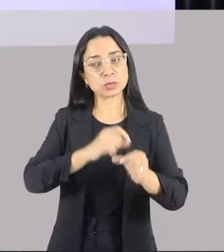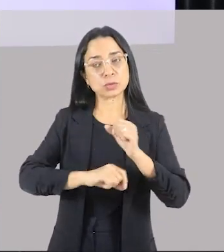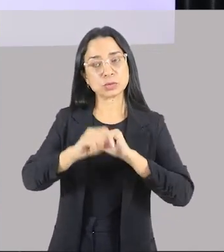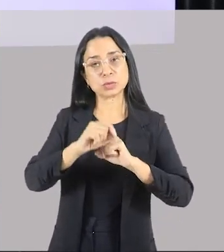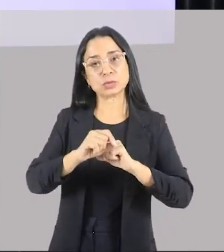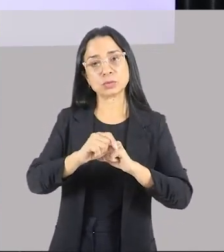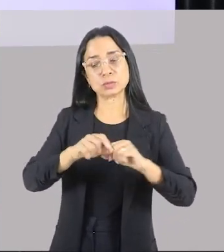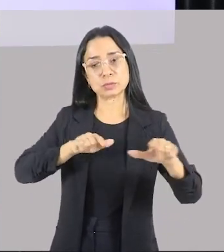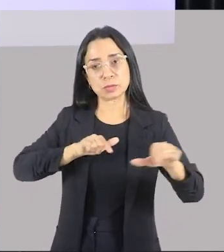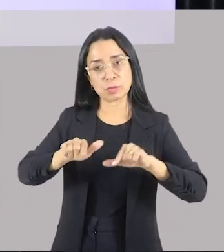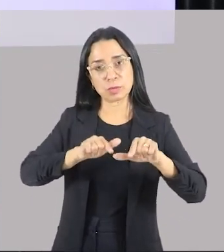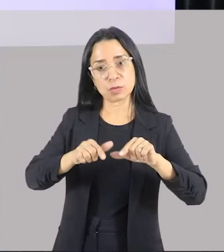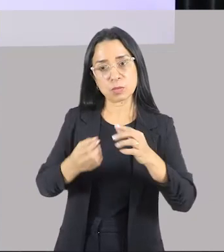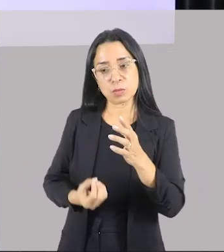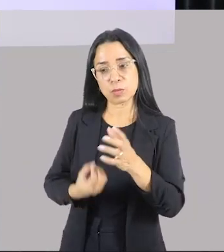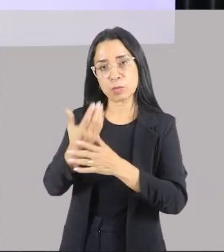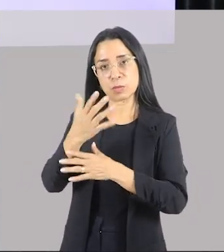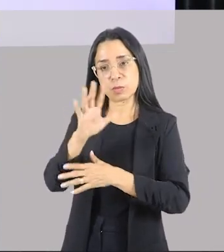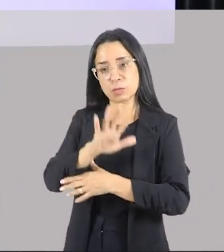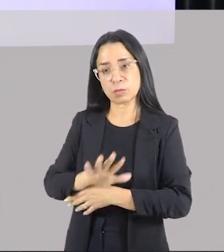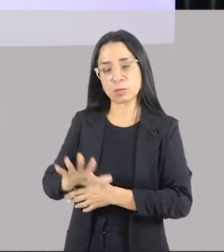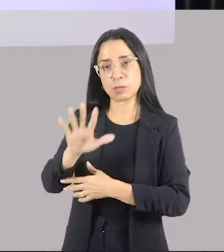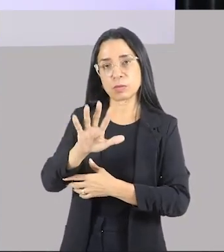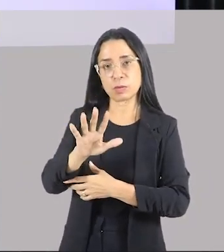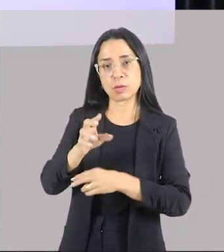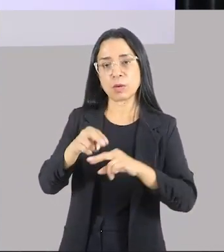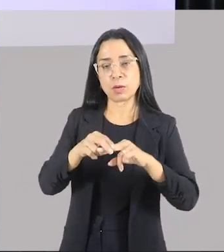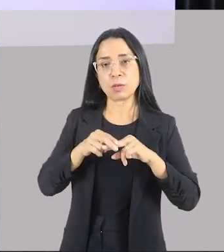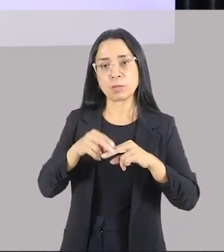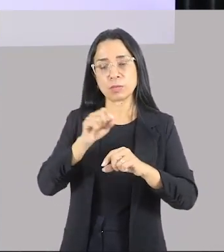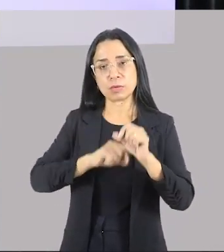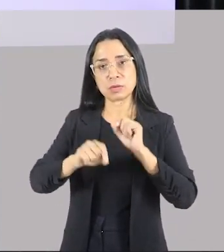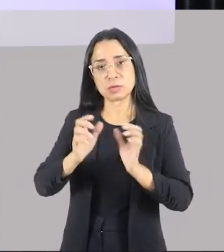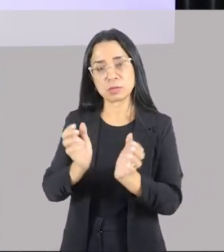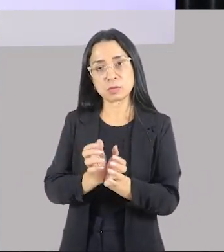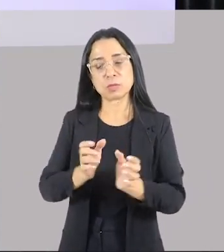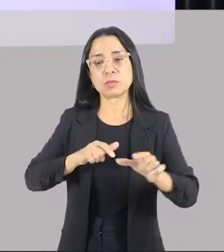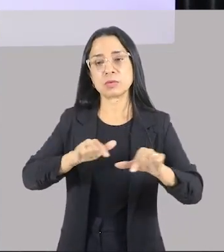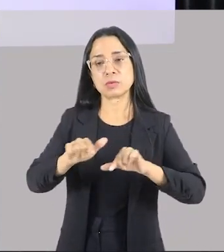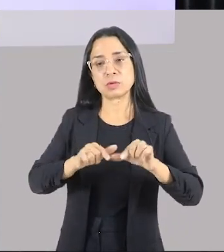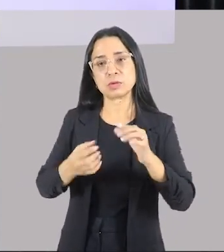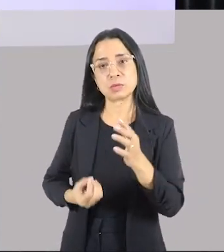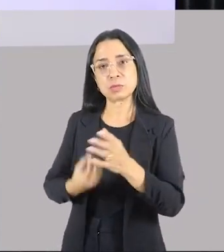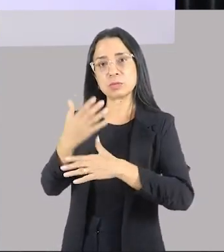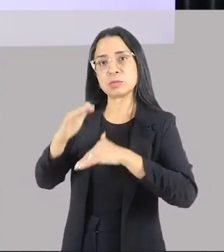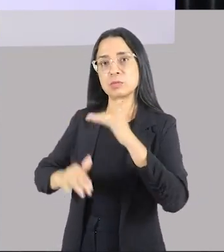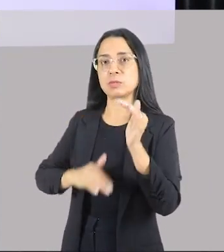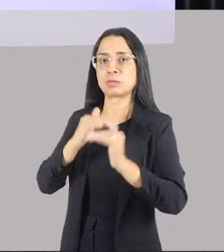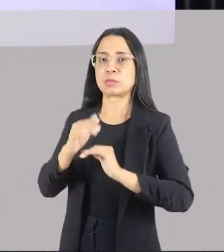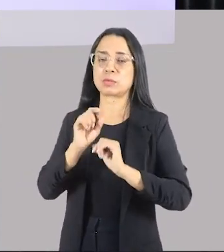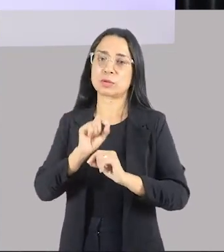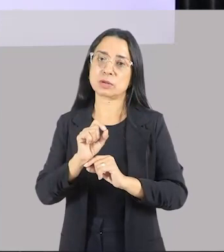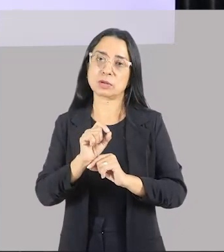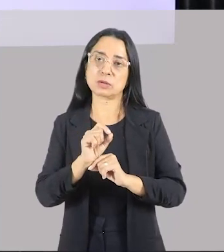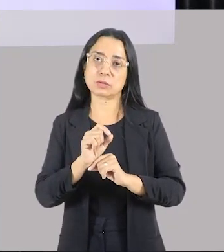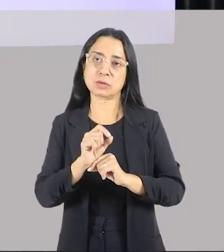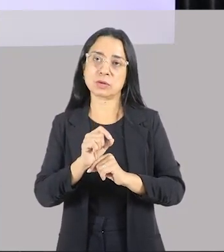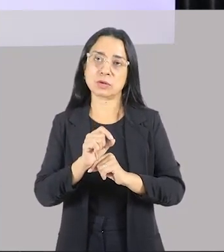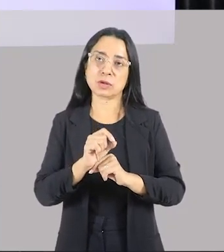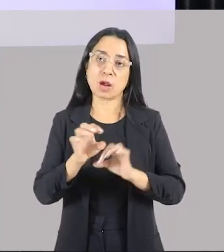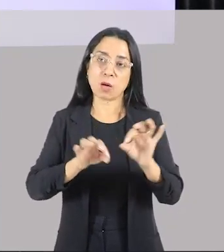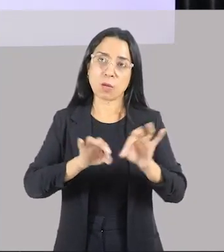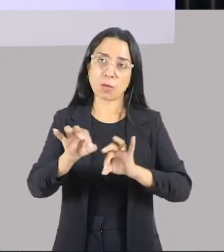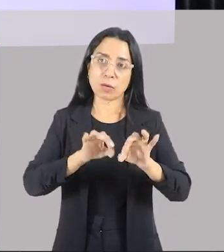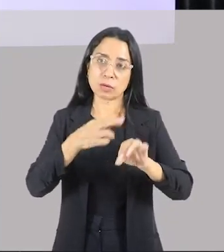cenário. Então, por isso que é colocado que essa classe trabalhadora aí, ela surge dentro desse processo de constituição da